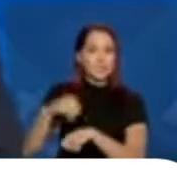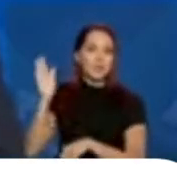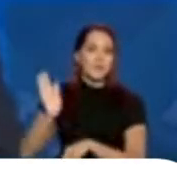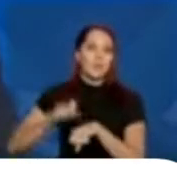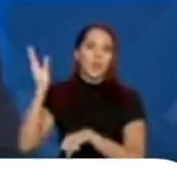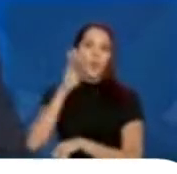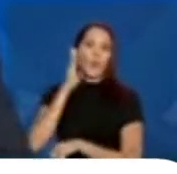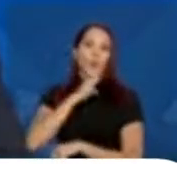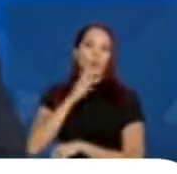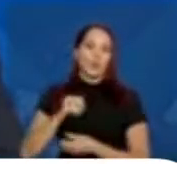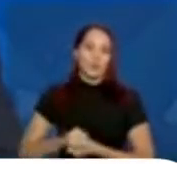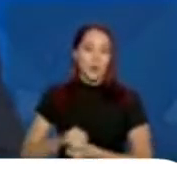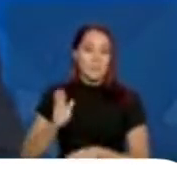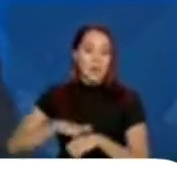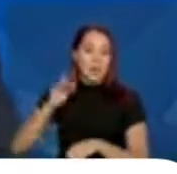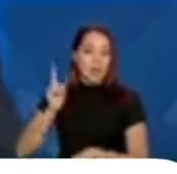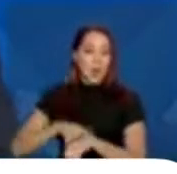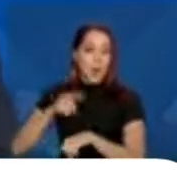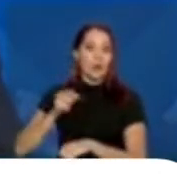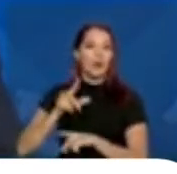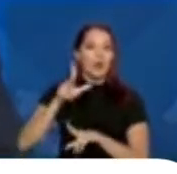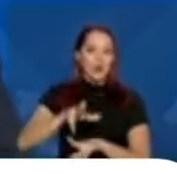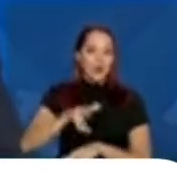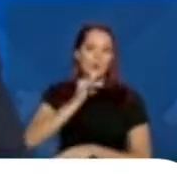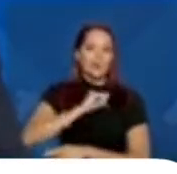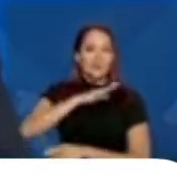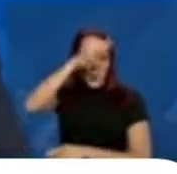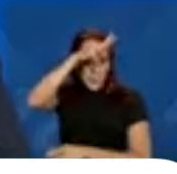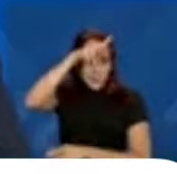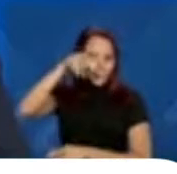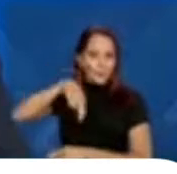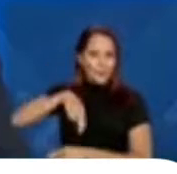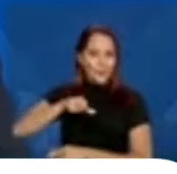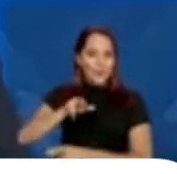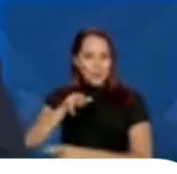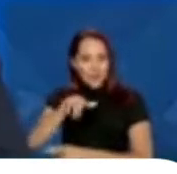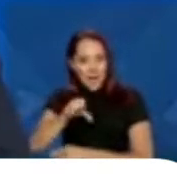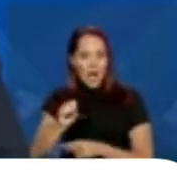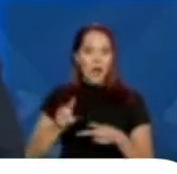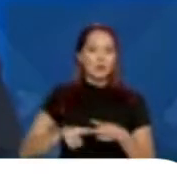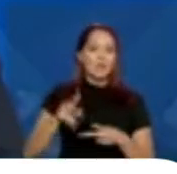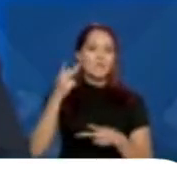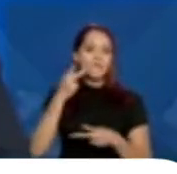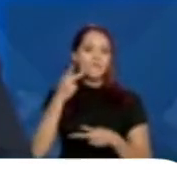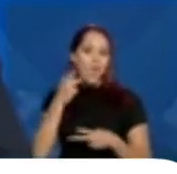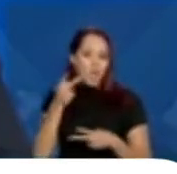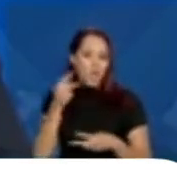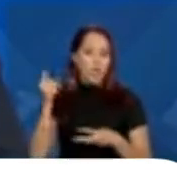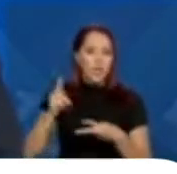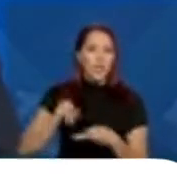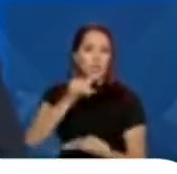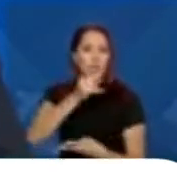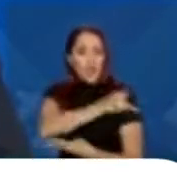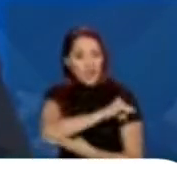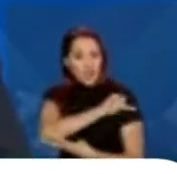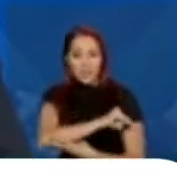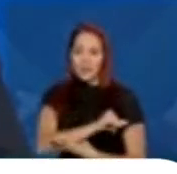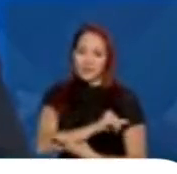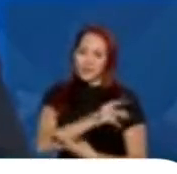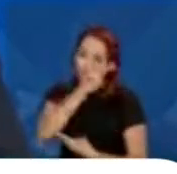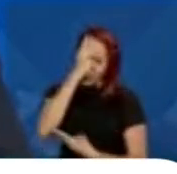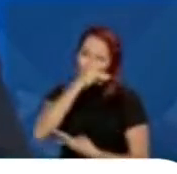imediata. Cidades como Manaus, Belém, Fortaleza, Rio de Janeiro, todos estão aí